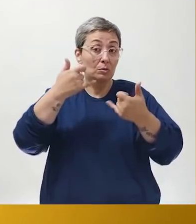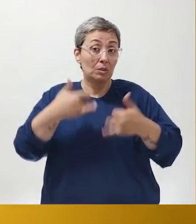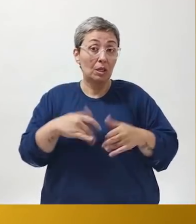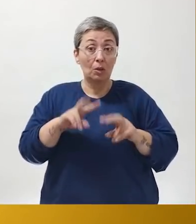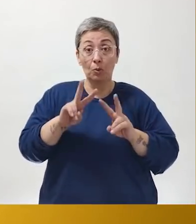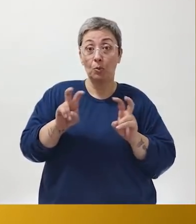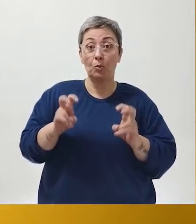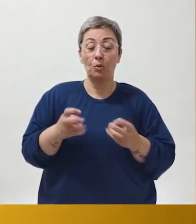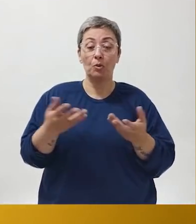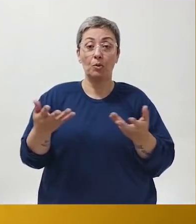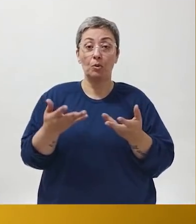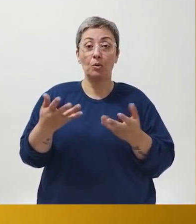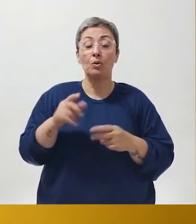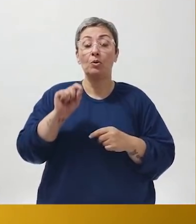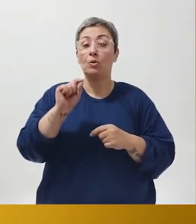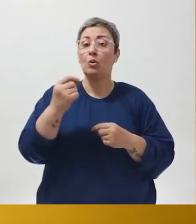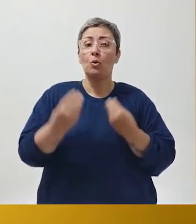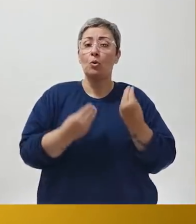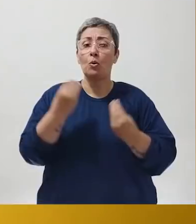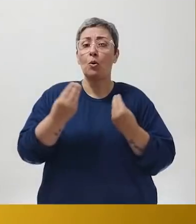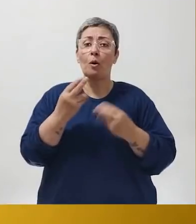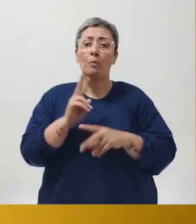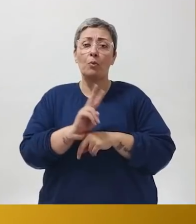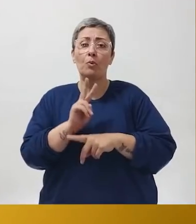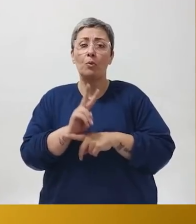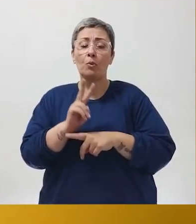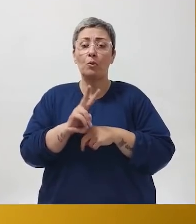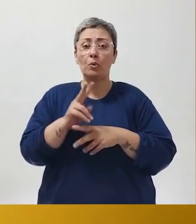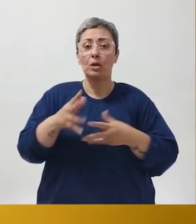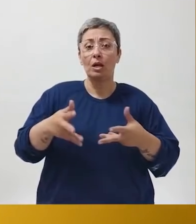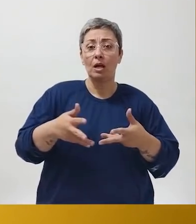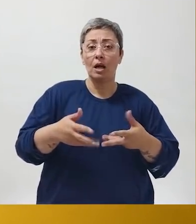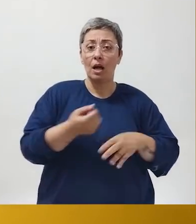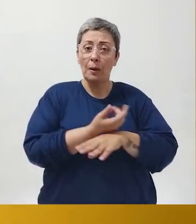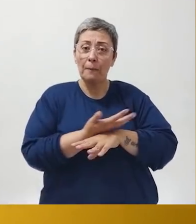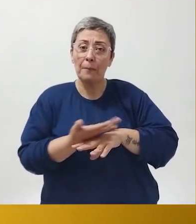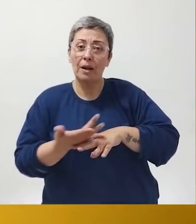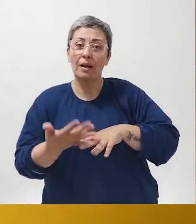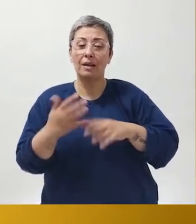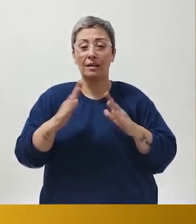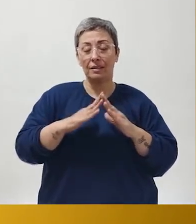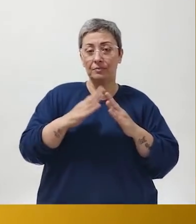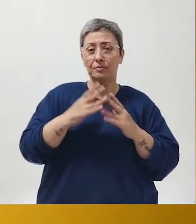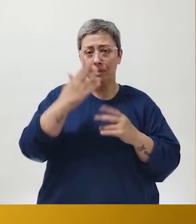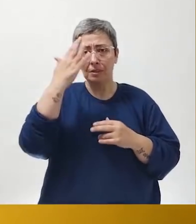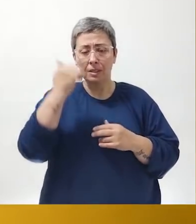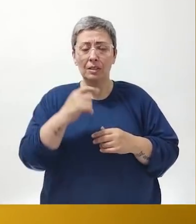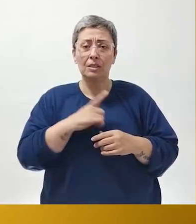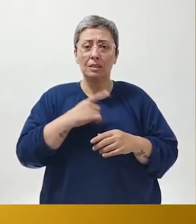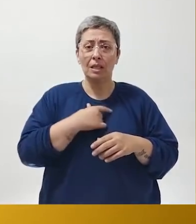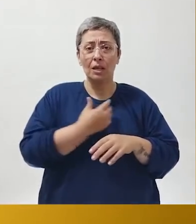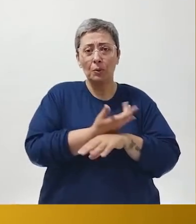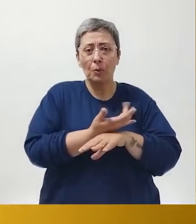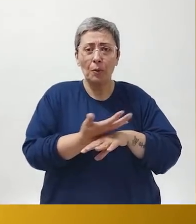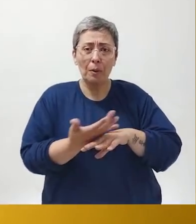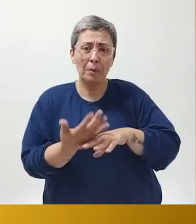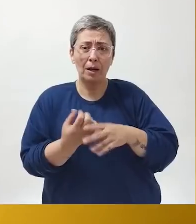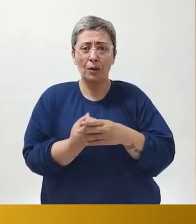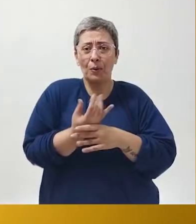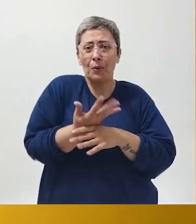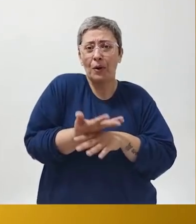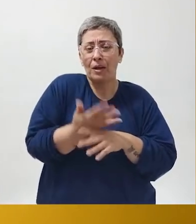hoje nem imaginar que pneu e moto, por exemplo, são abreviações, né, de palavras outras que existem, mas que praticamente não são mais